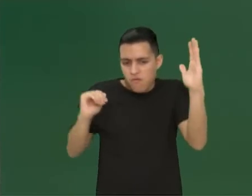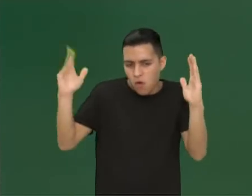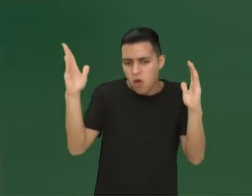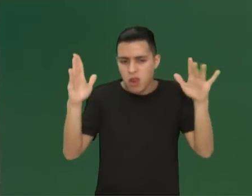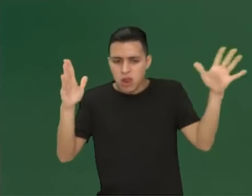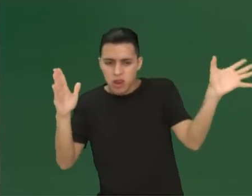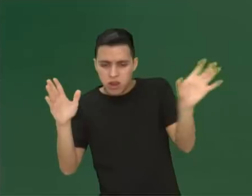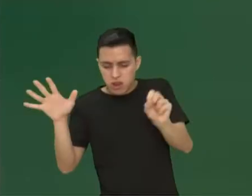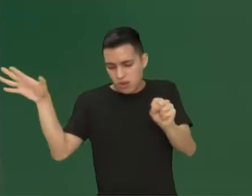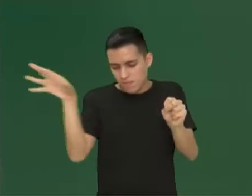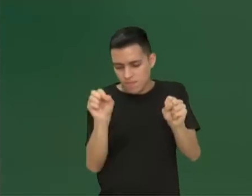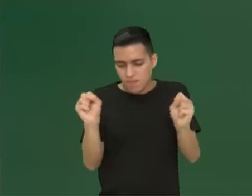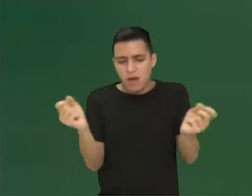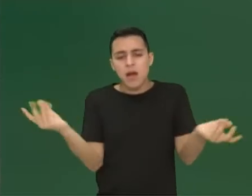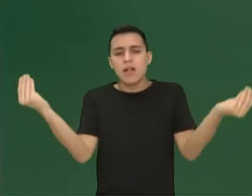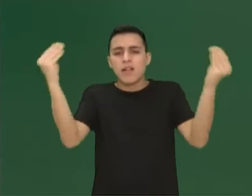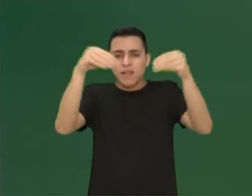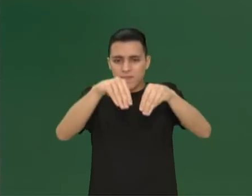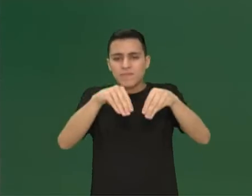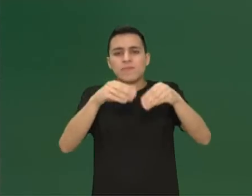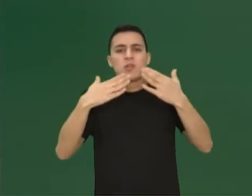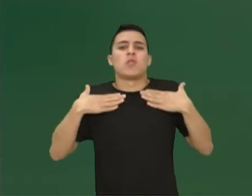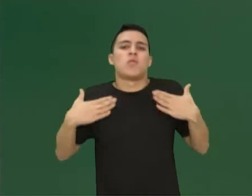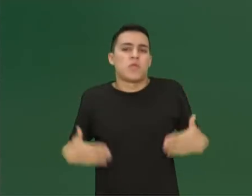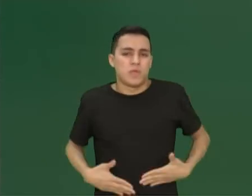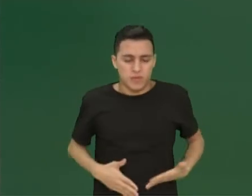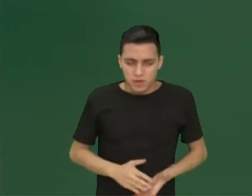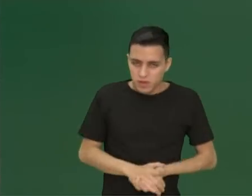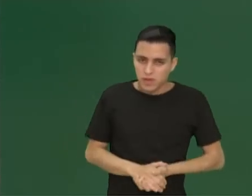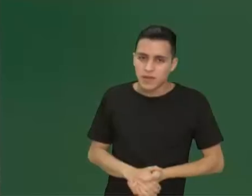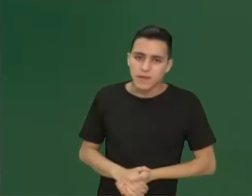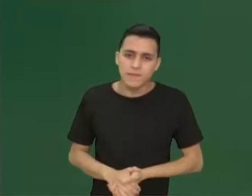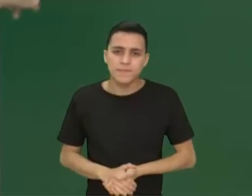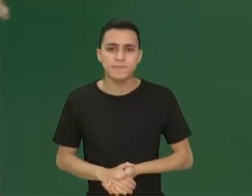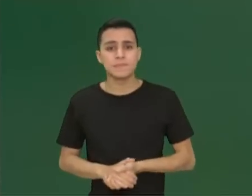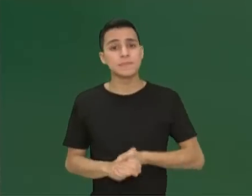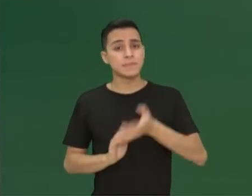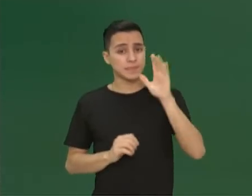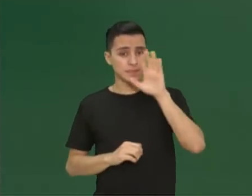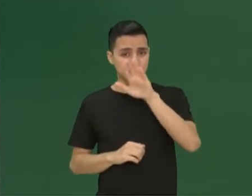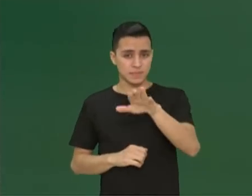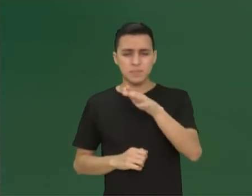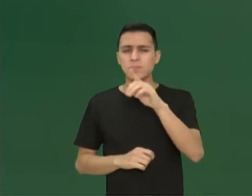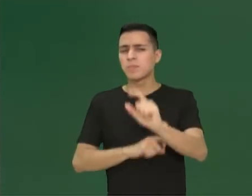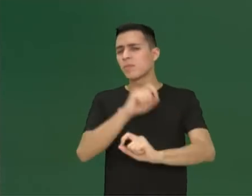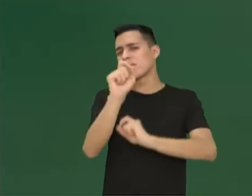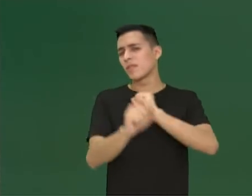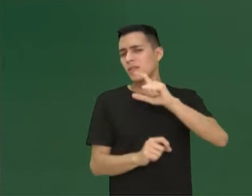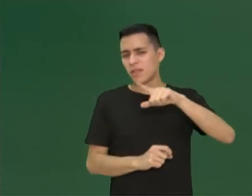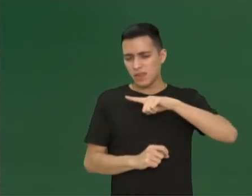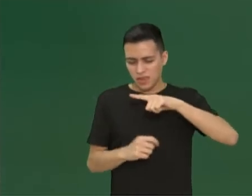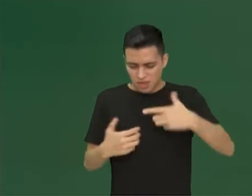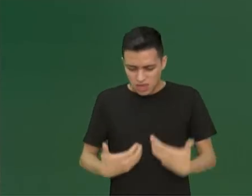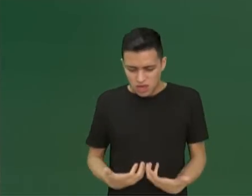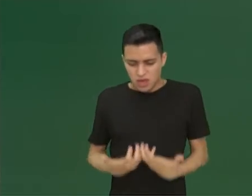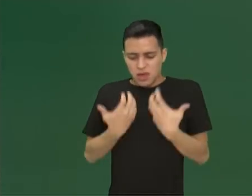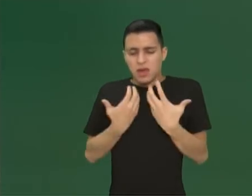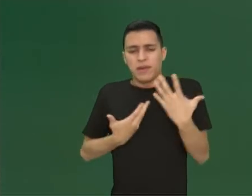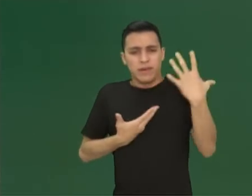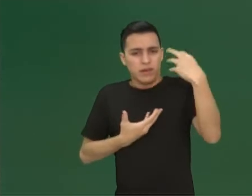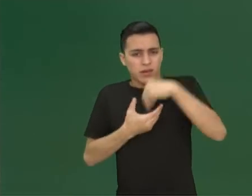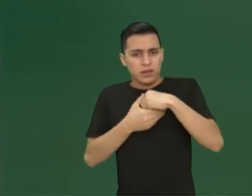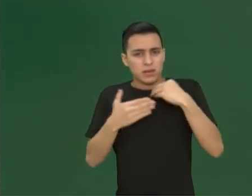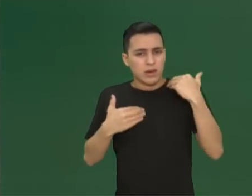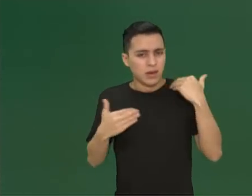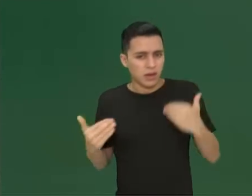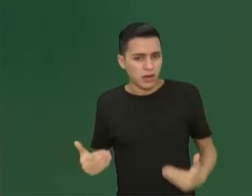estímulos externos ao nosso corpo. Porém, eu tenho aqueles estímulos